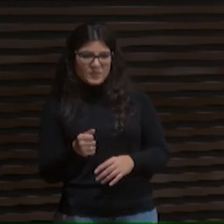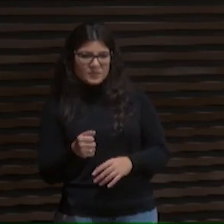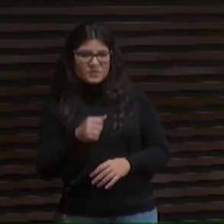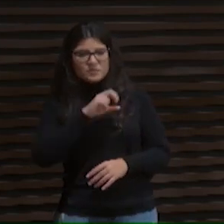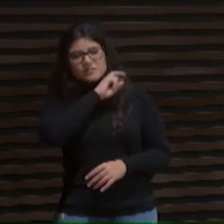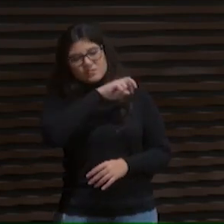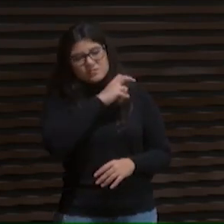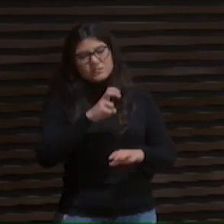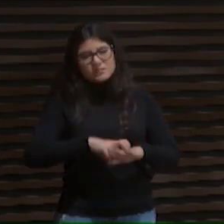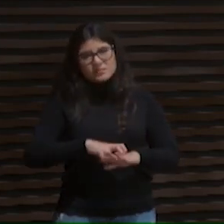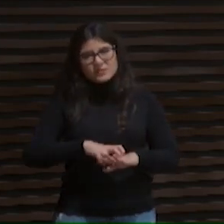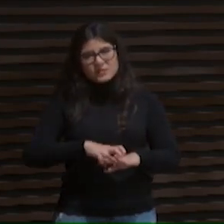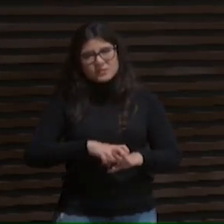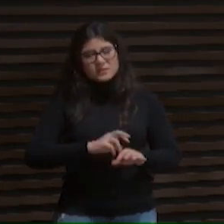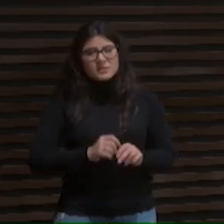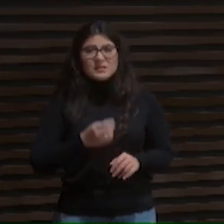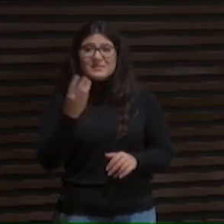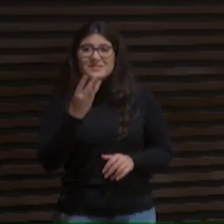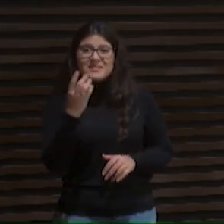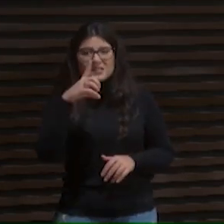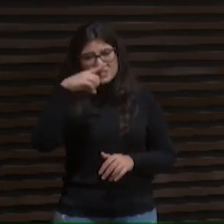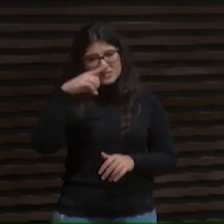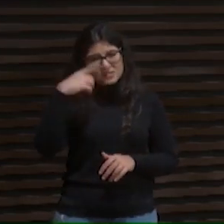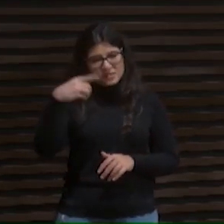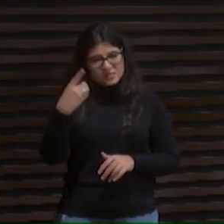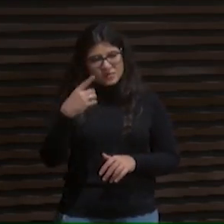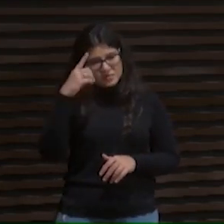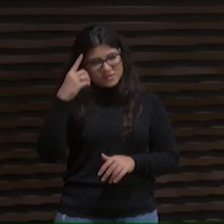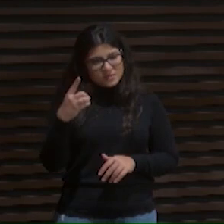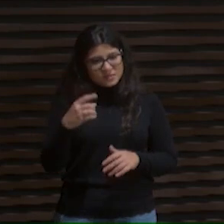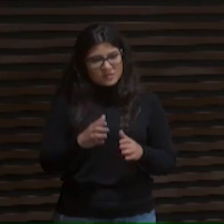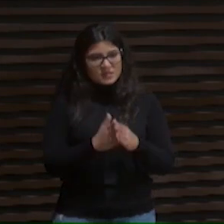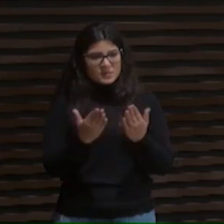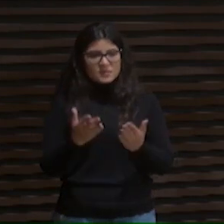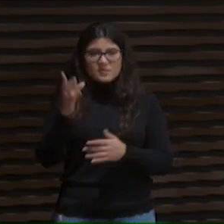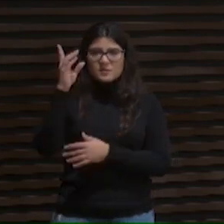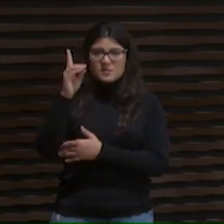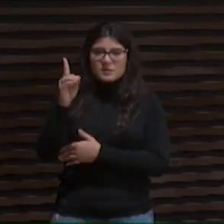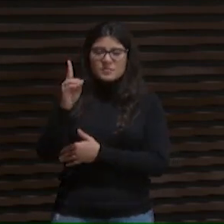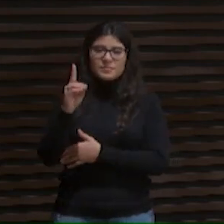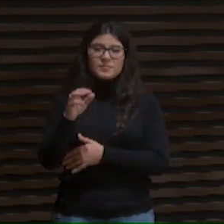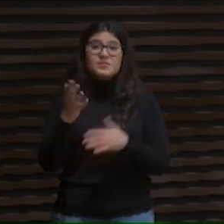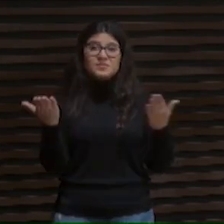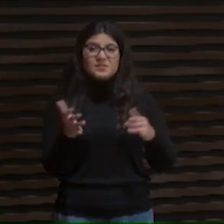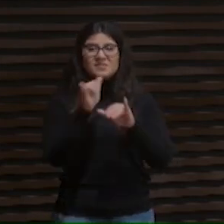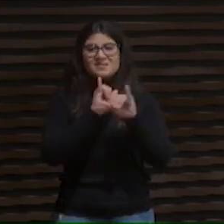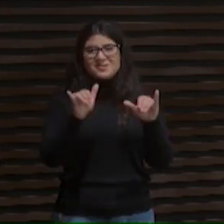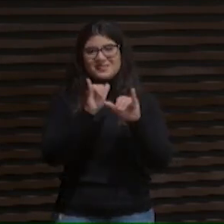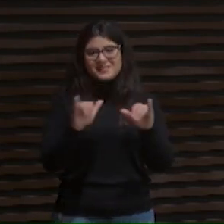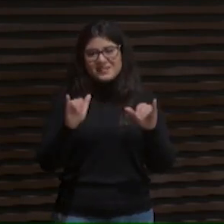uma serpente. 3 dias depois, a Bíblia diz, olha que interessante, 3 dias depois já começa a anunciar, olha 3 dias de